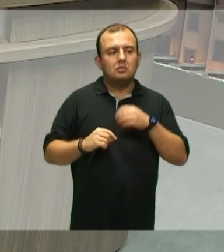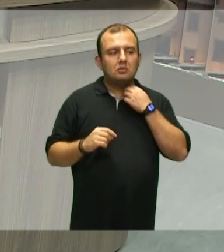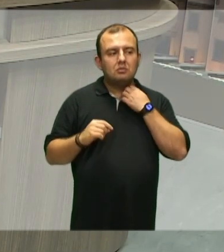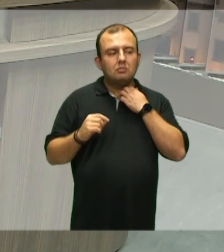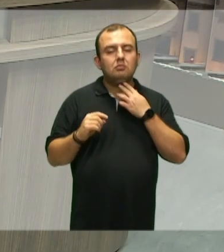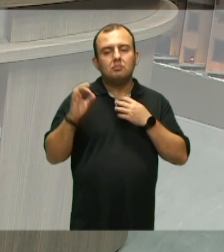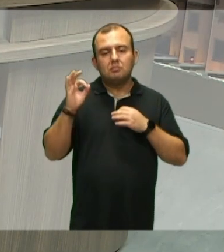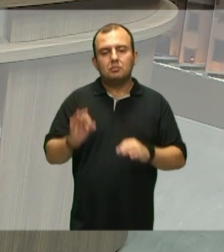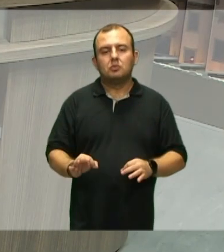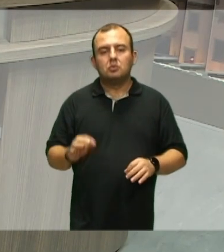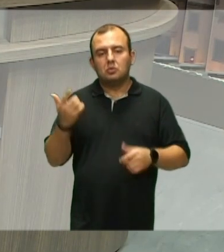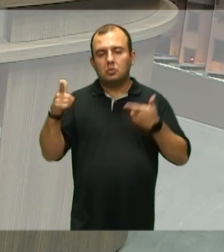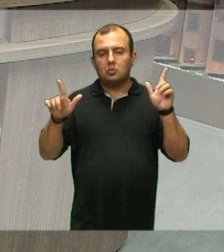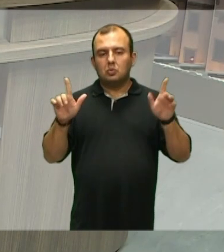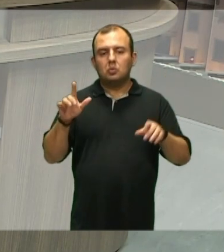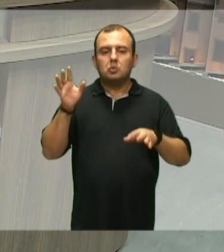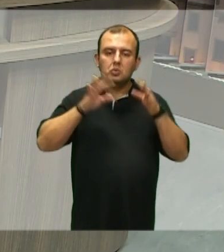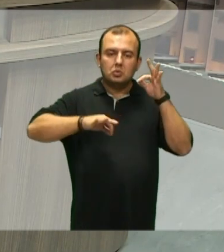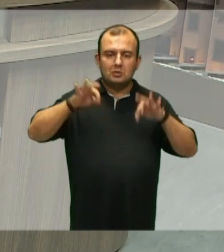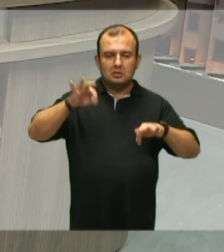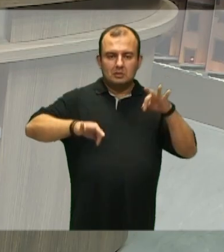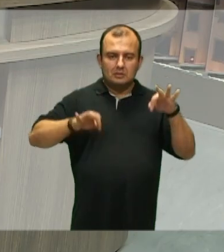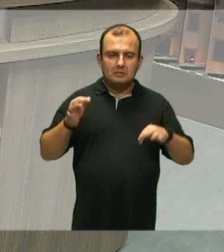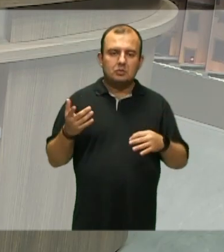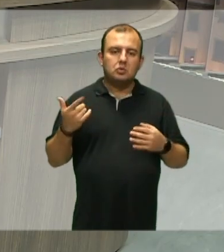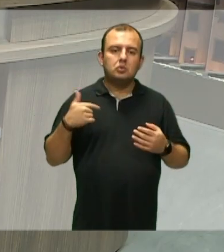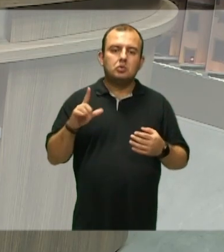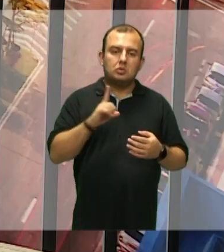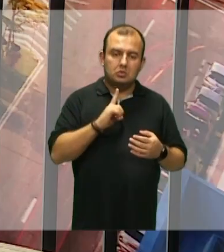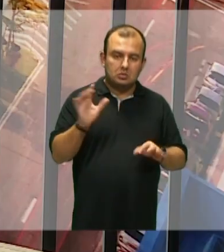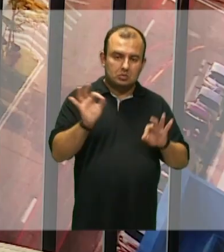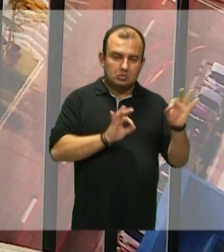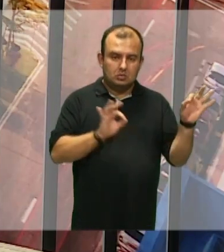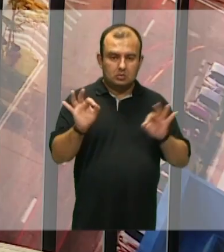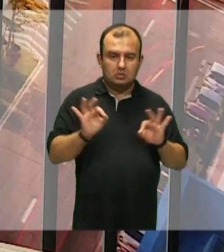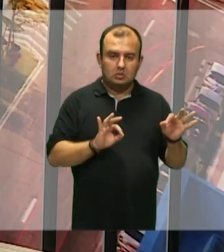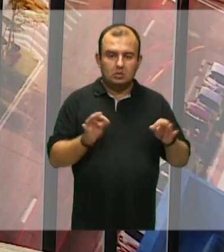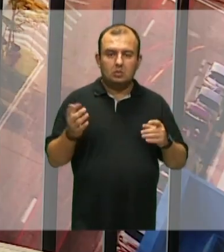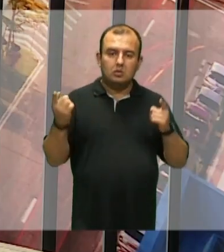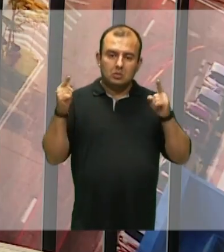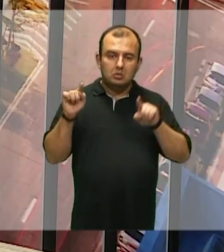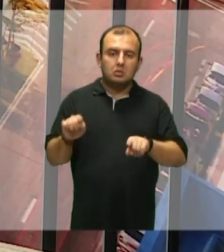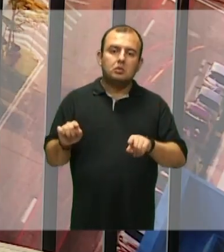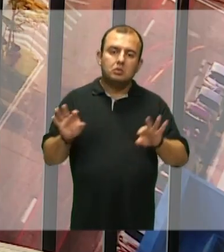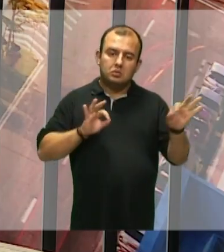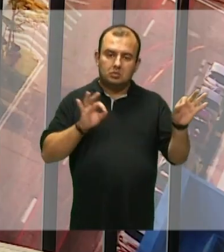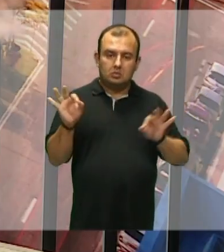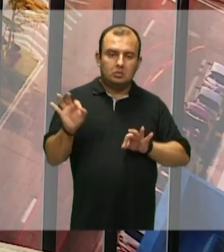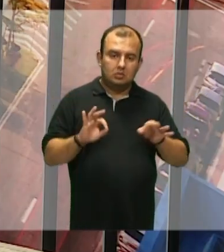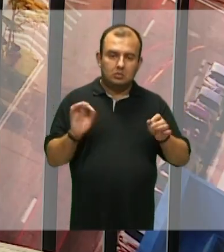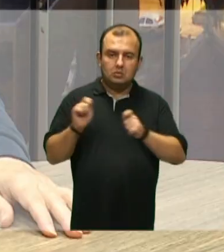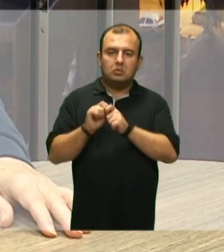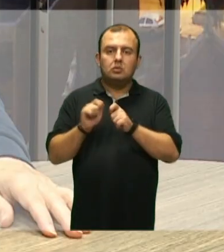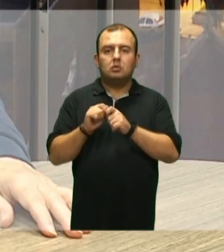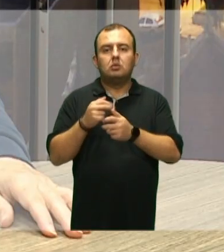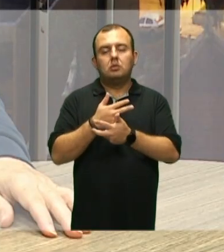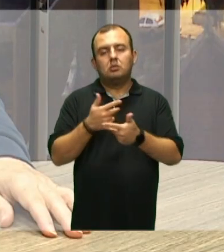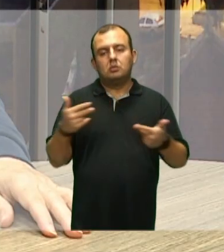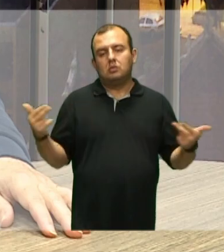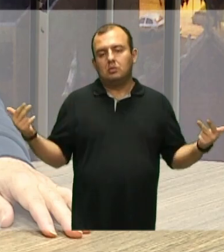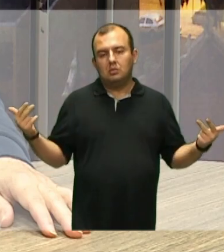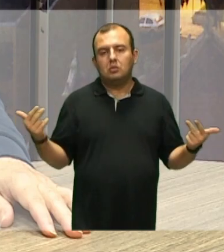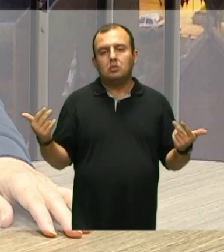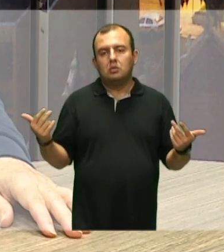eu quero saber de todos os outros teus espetáculos e quando estiver montando coisas em paralelo, que eu sei que vocês fazem de